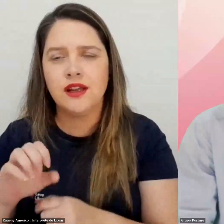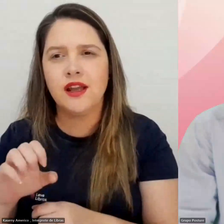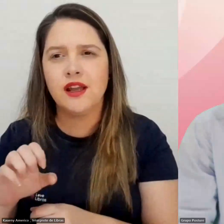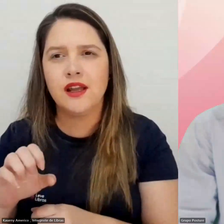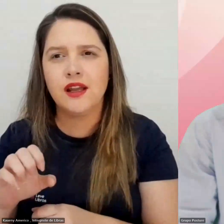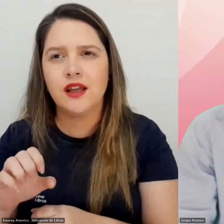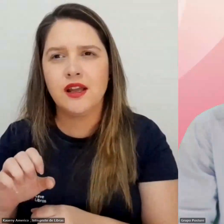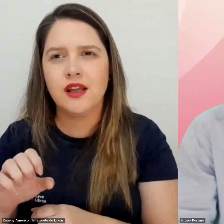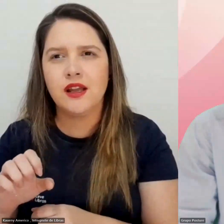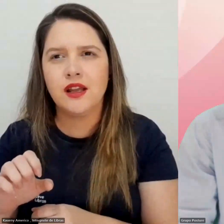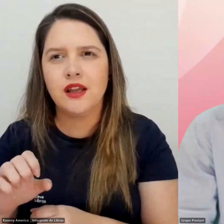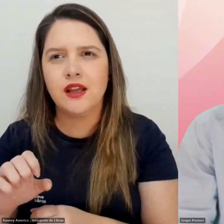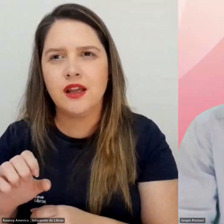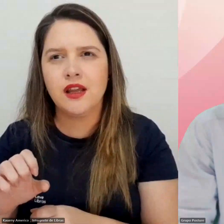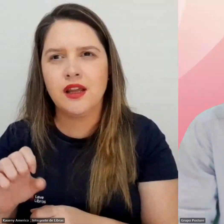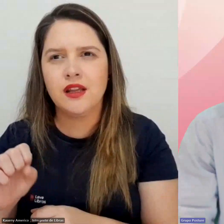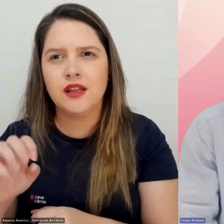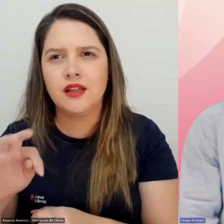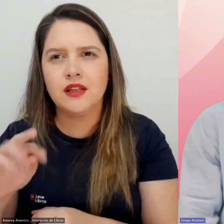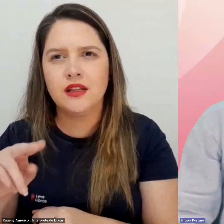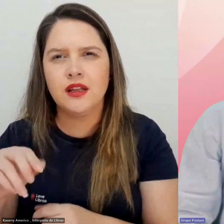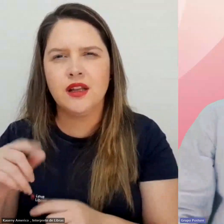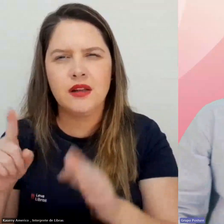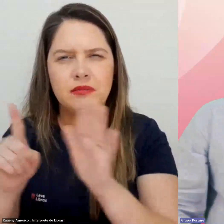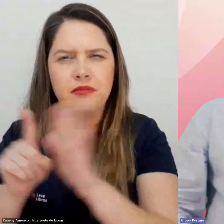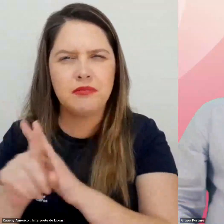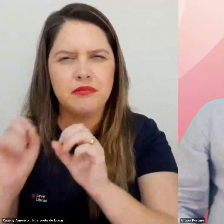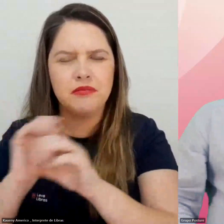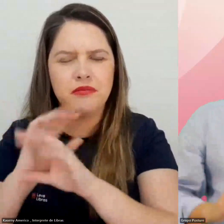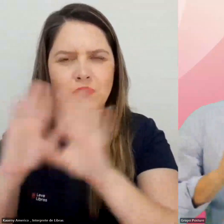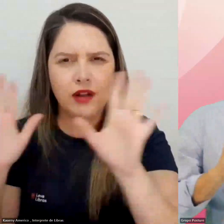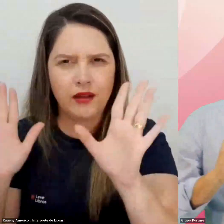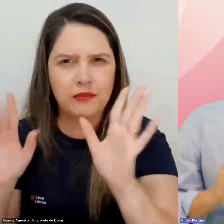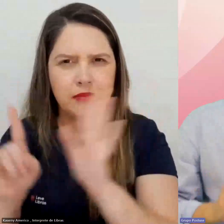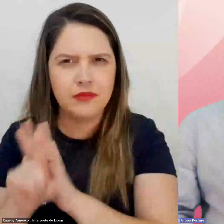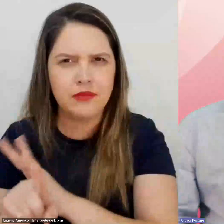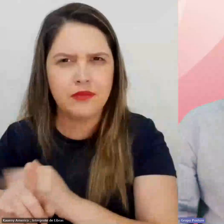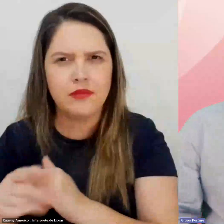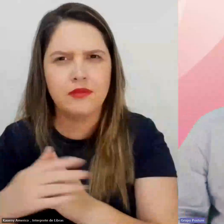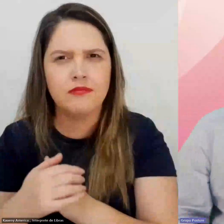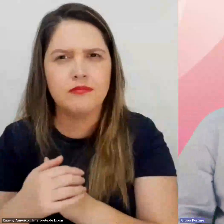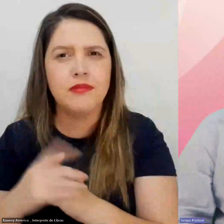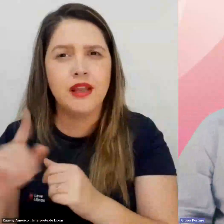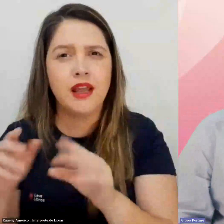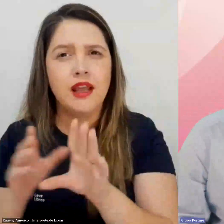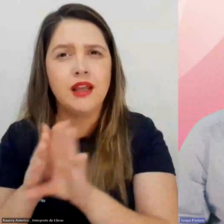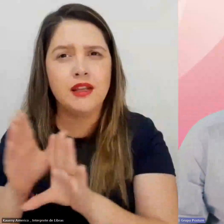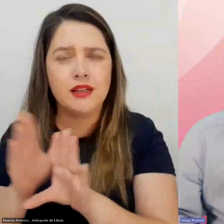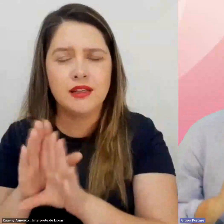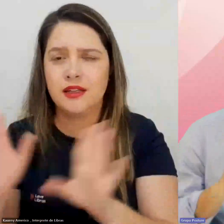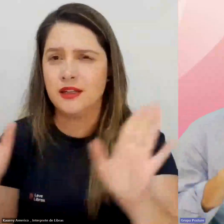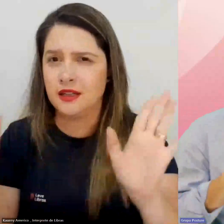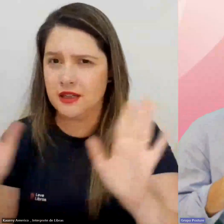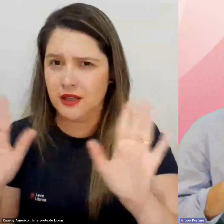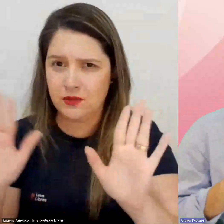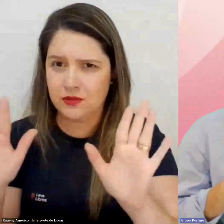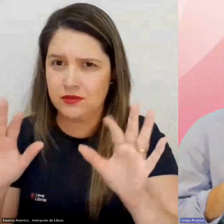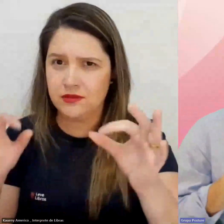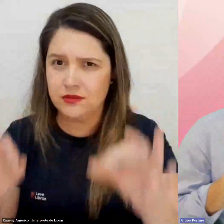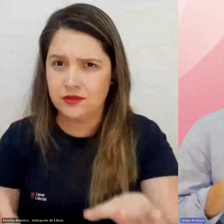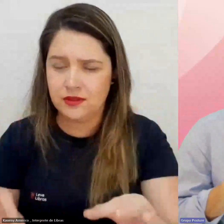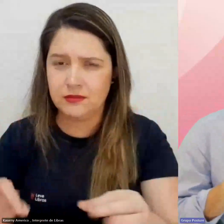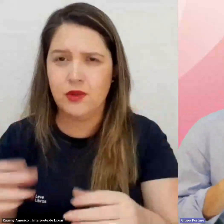uterina? Ficou clara a pergunta? Pô, Se é aconselhável. não necessariamente. O câncer de mama,